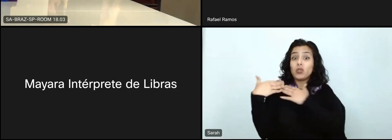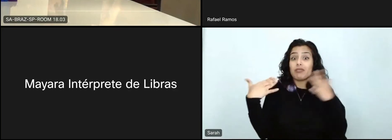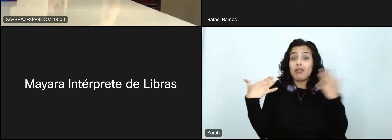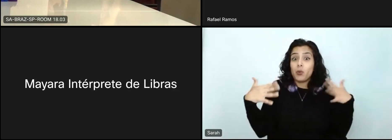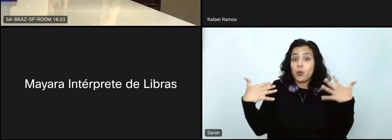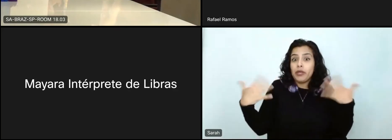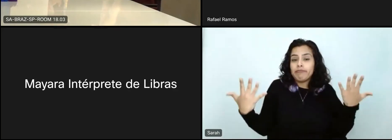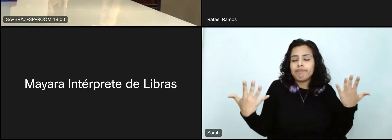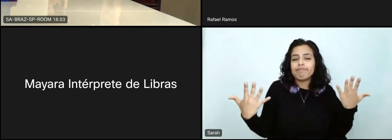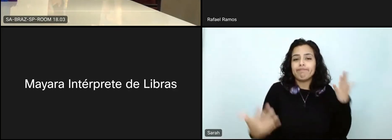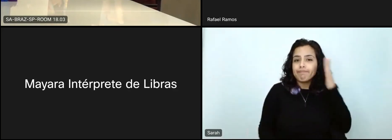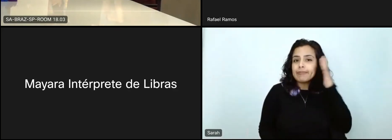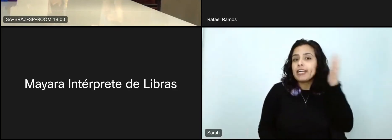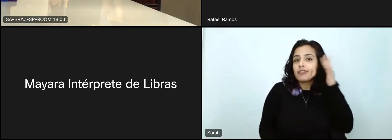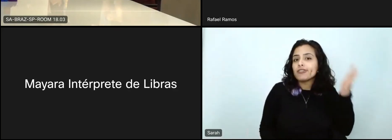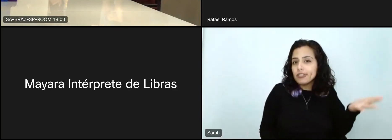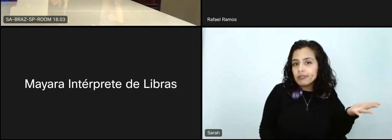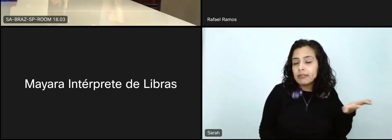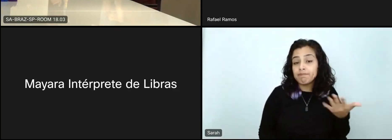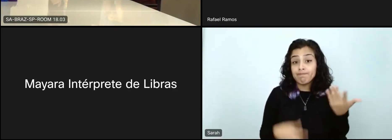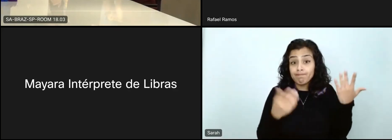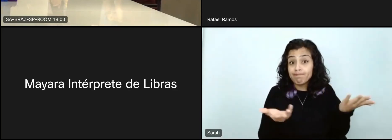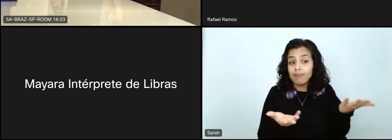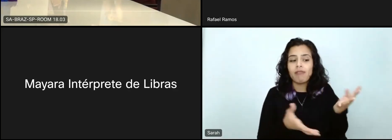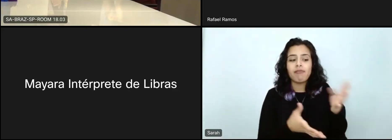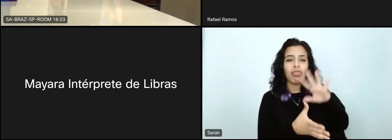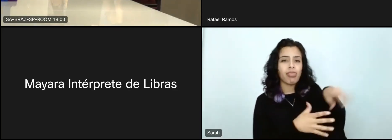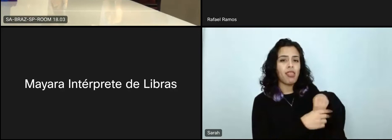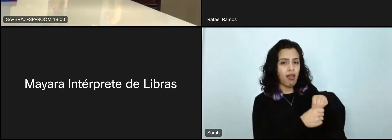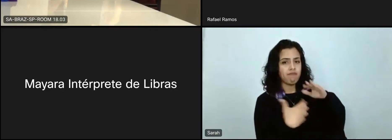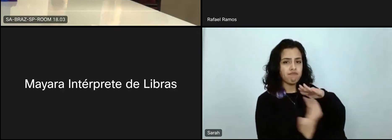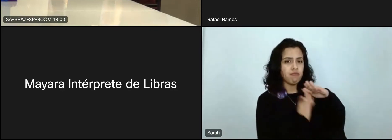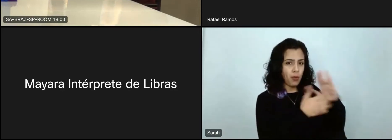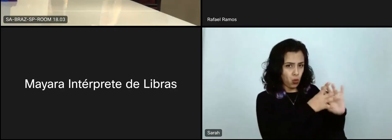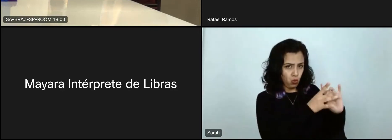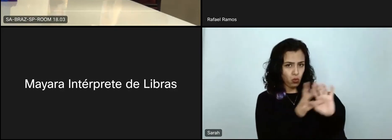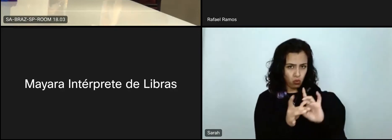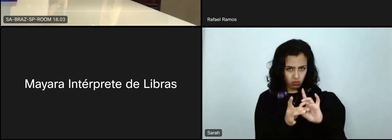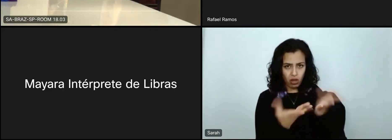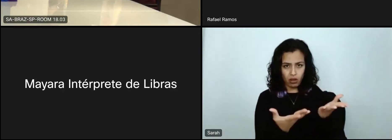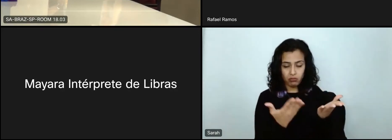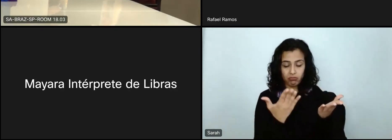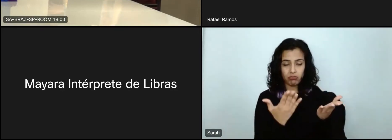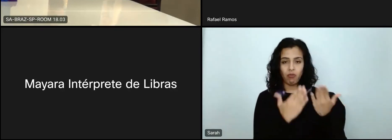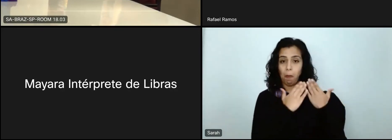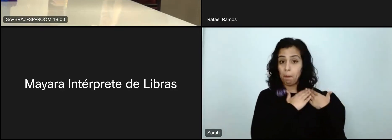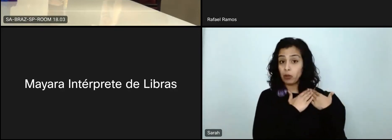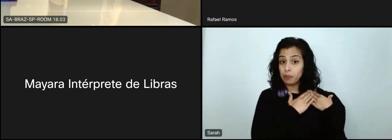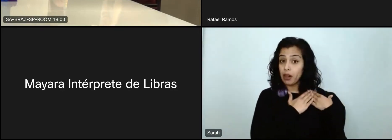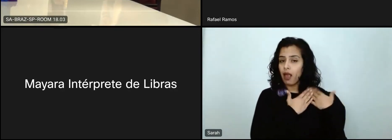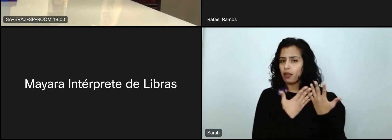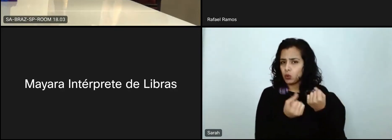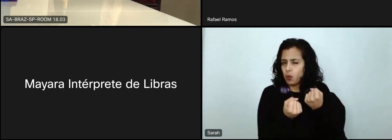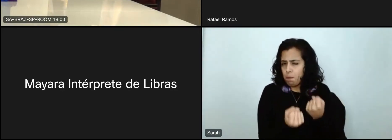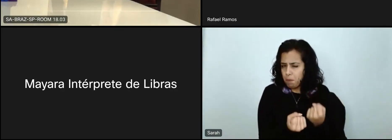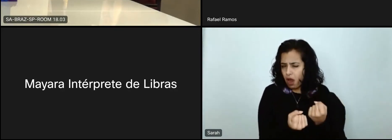Da gestão, a responsabilidade do time de pessoas, que é colocar ali na realidade, no